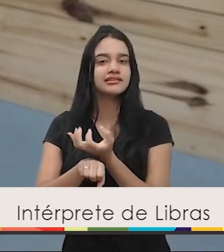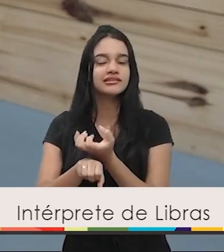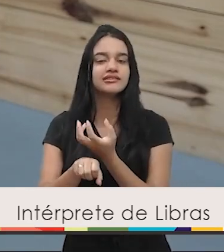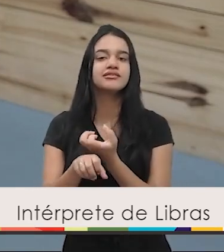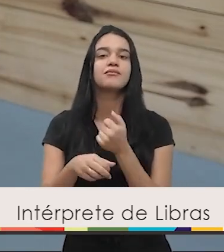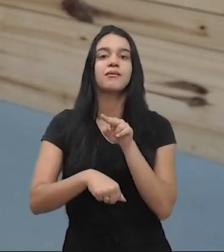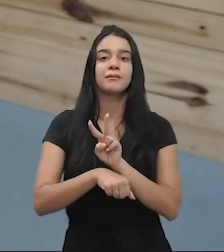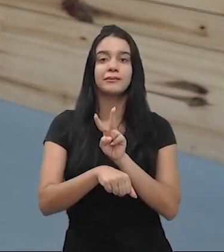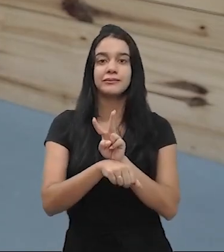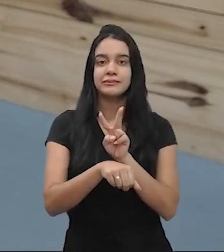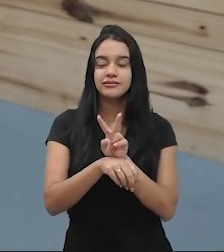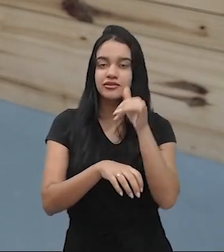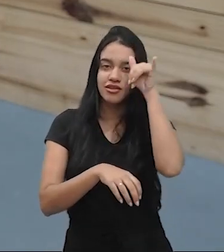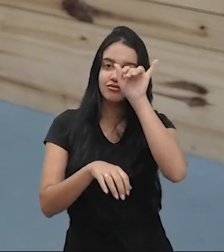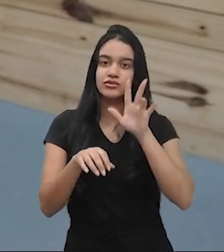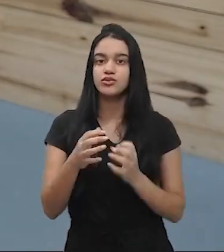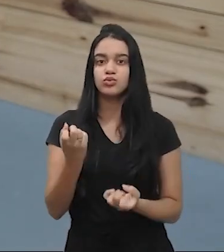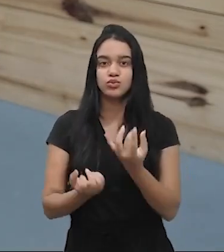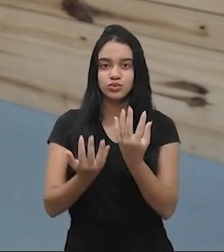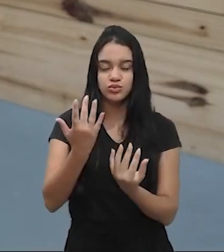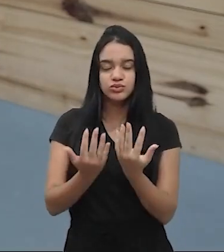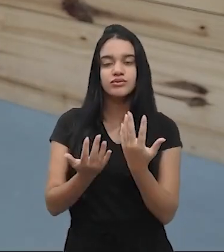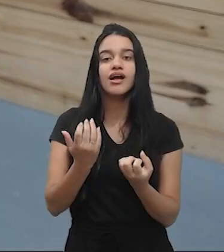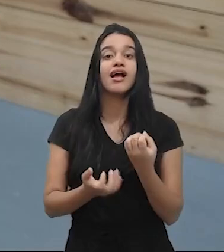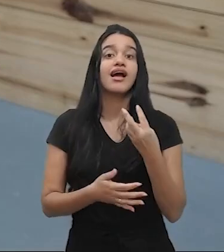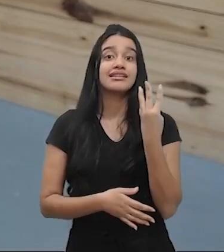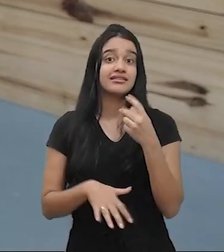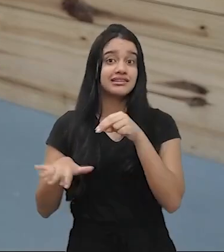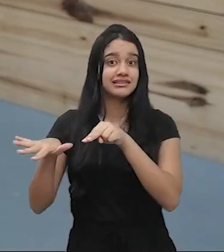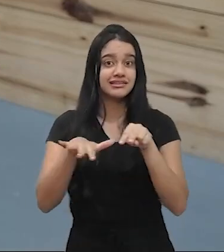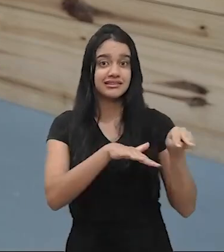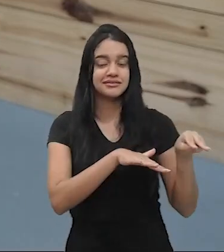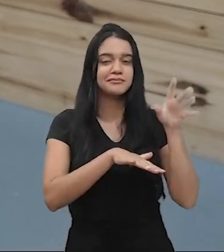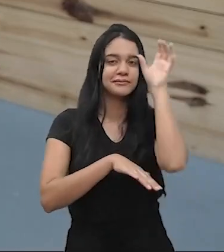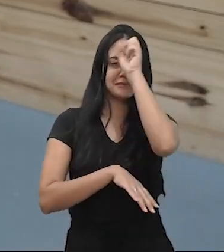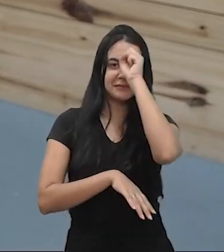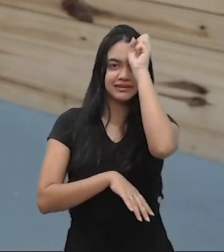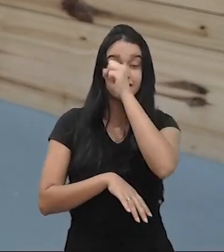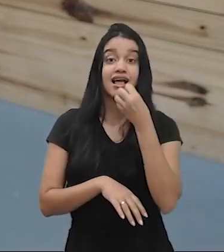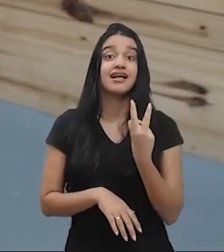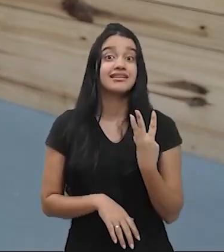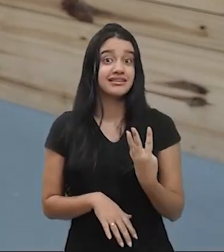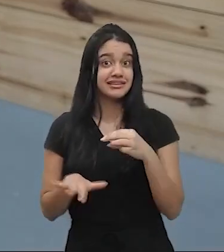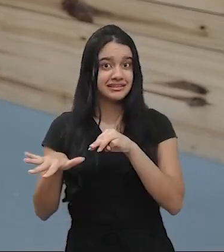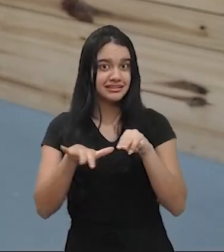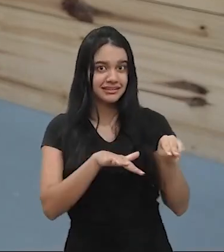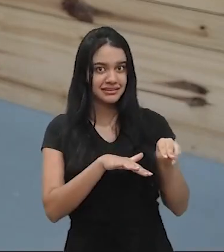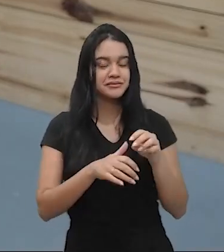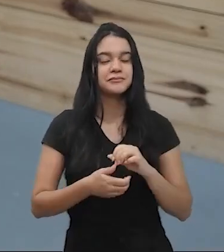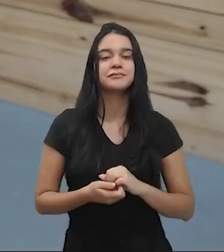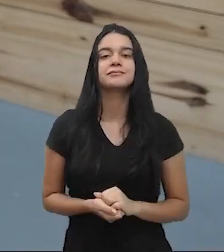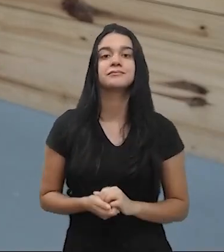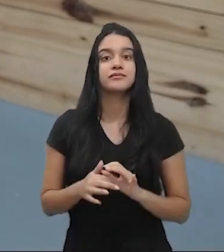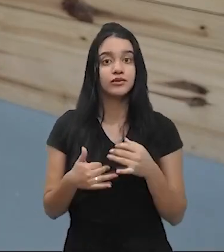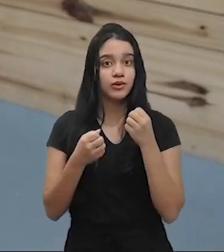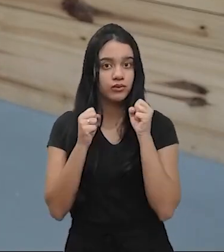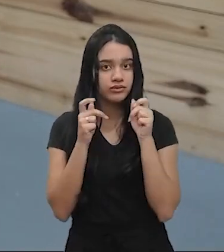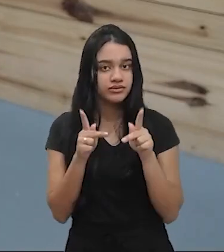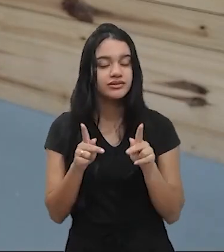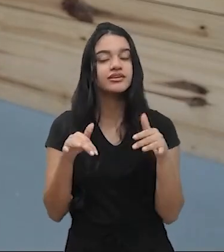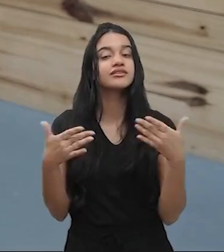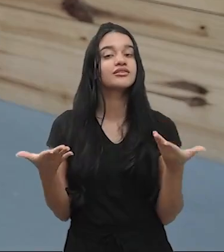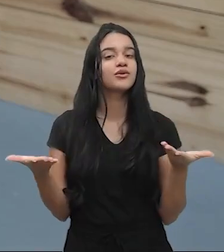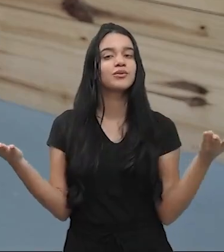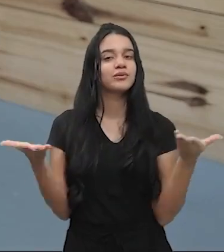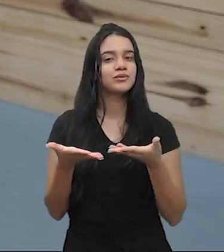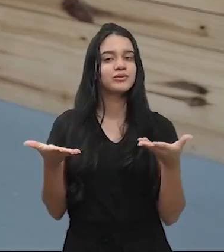Combate a Sinistros, estou aqui mais uma vez nessa terceira semana de aprendizado, terceira e última semana, tá bom? Então hoje a